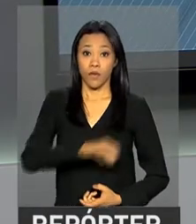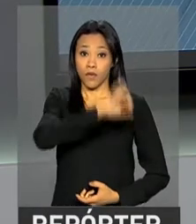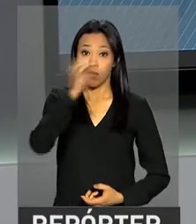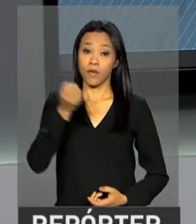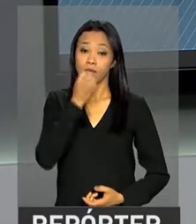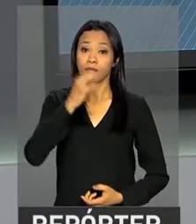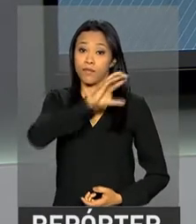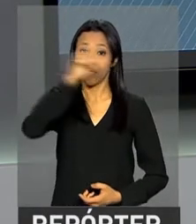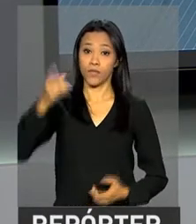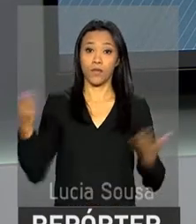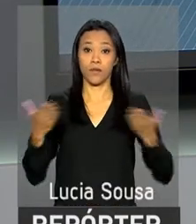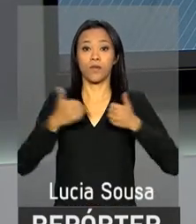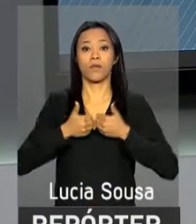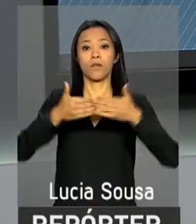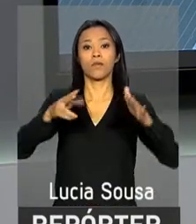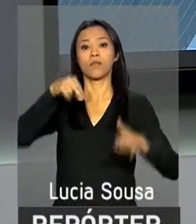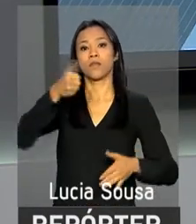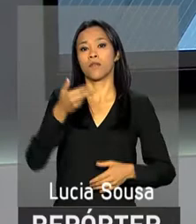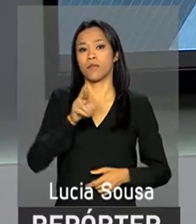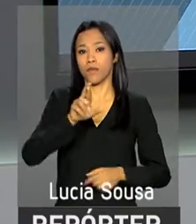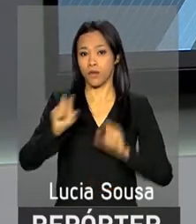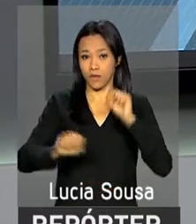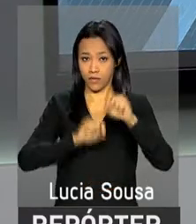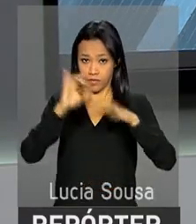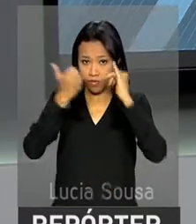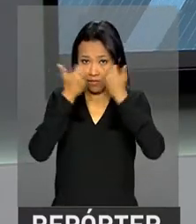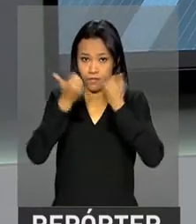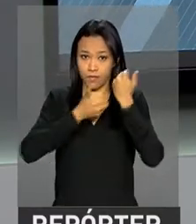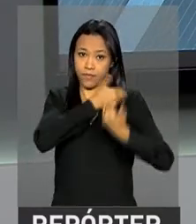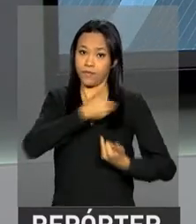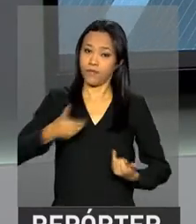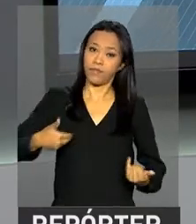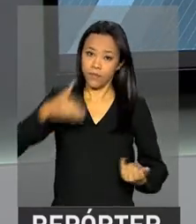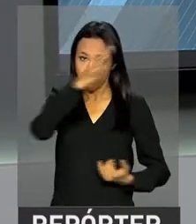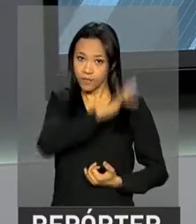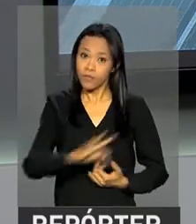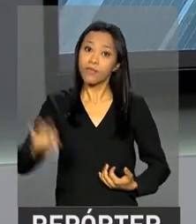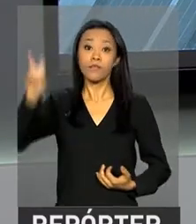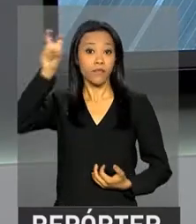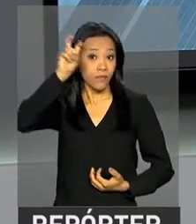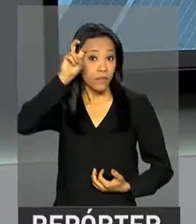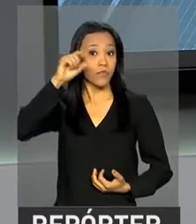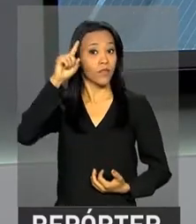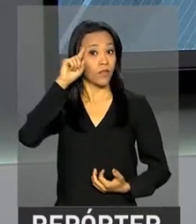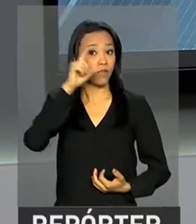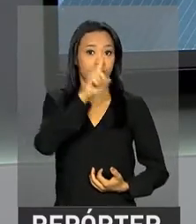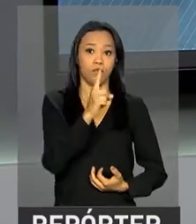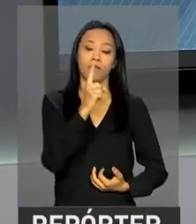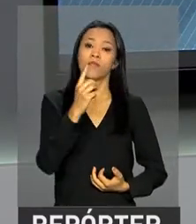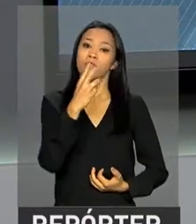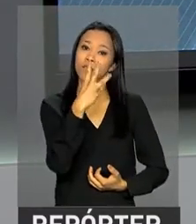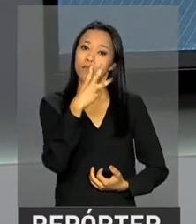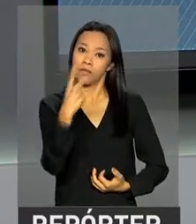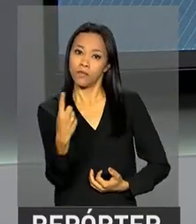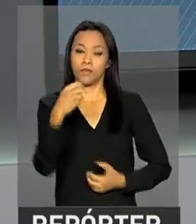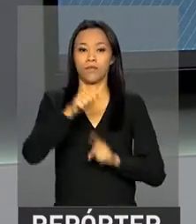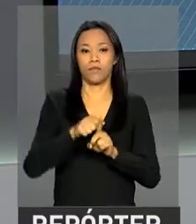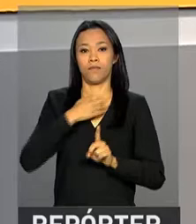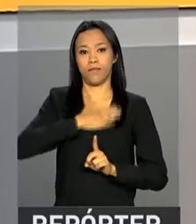Olá, bom dia. Começa agora o Repórter NBR com as notícias do governo federal desta quinta-feira, 31 de